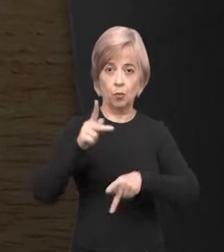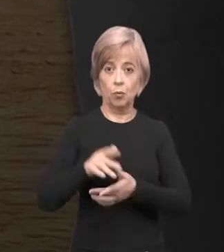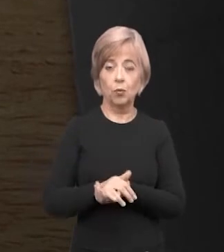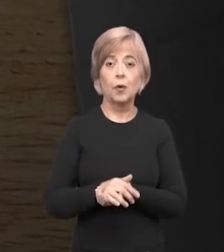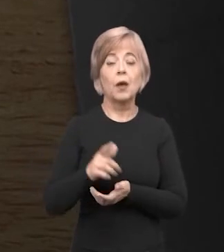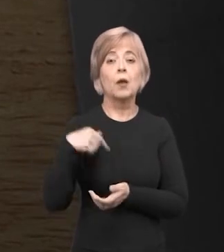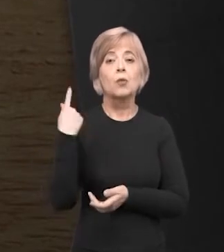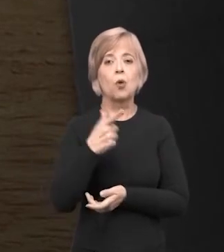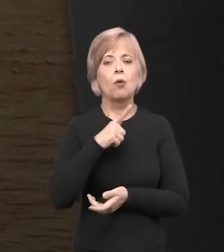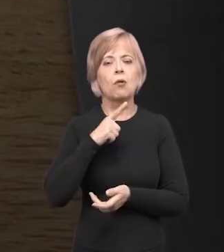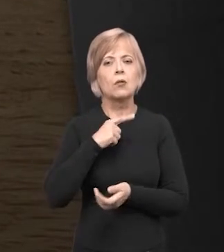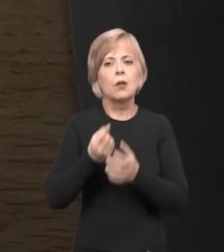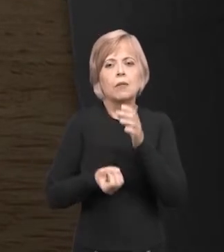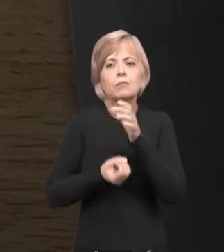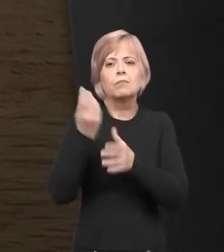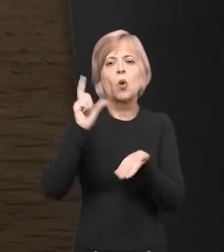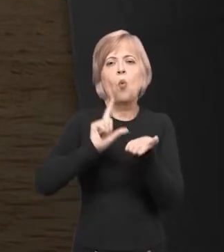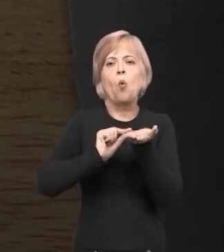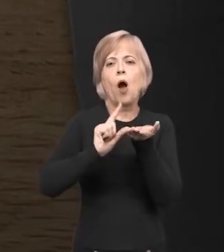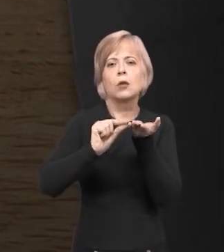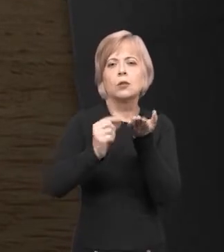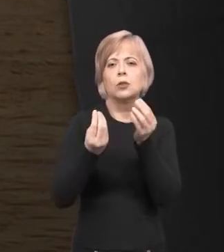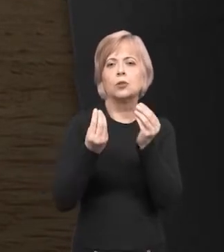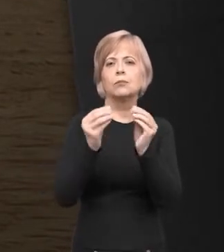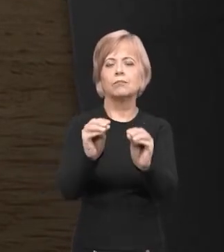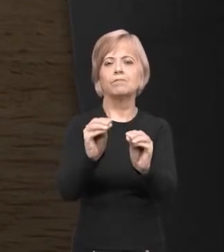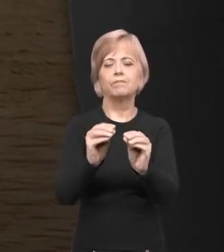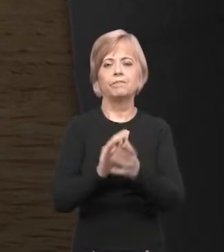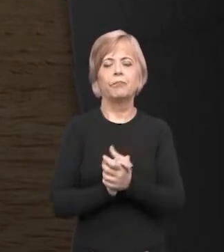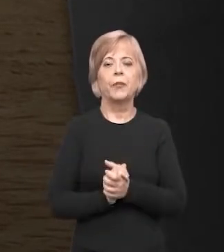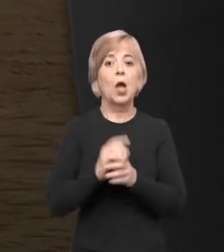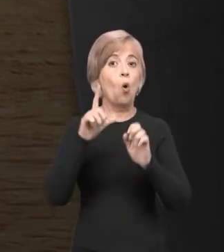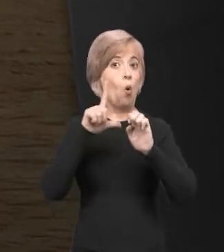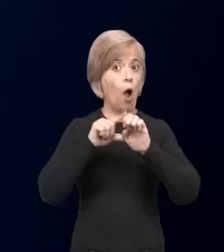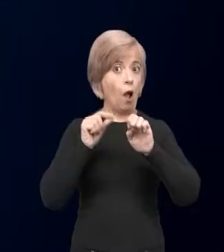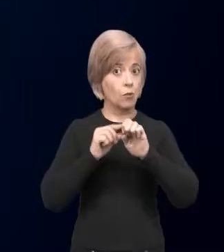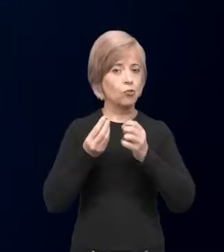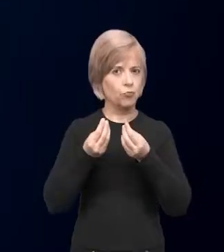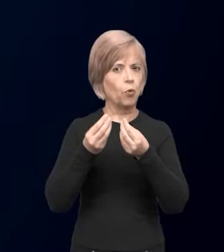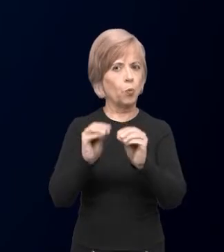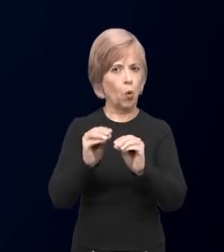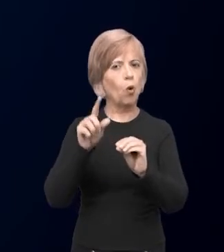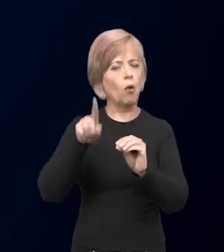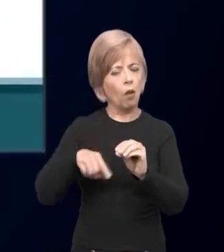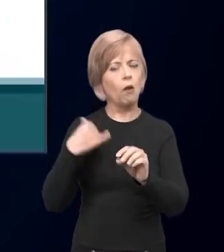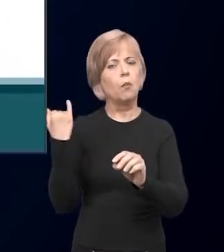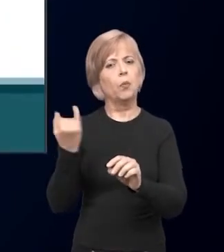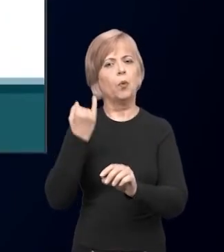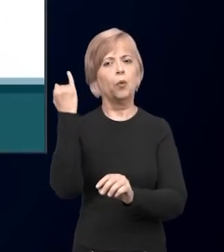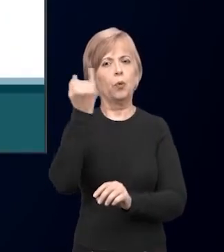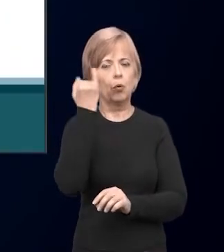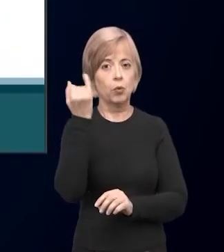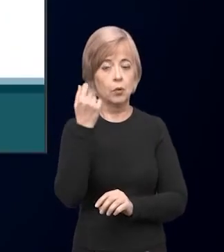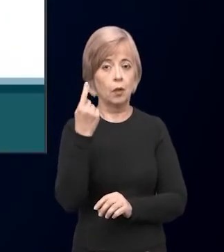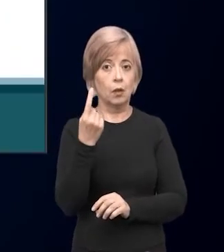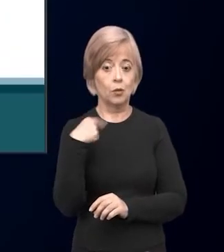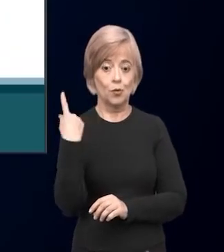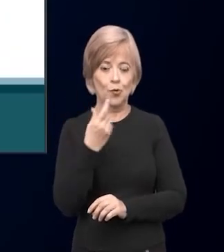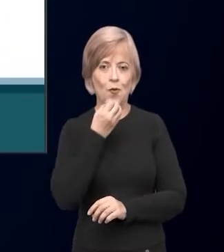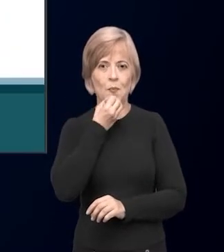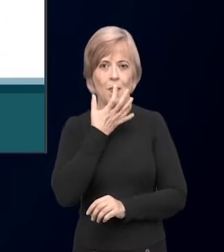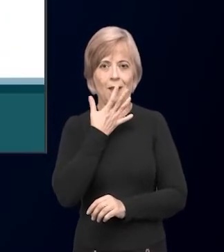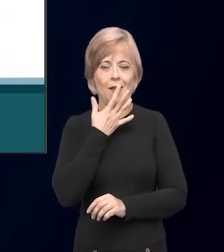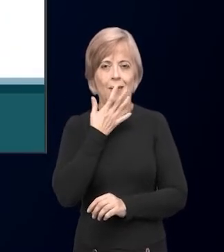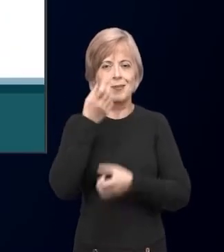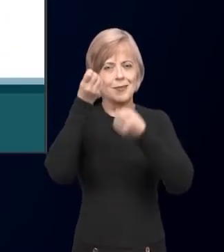um artigo dentro desse dossiê, né? E aí, assim, é importante que a gente diga bem,